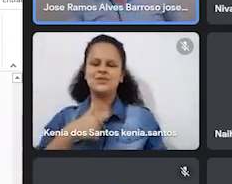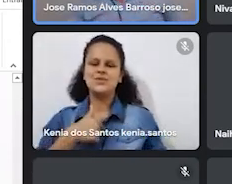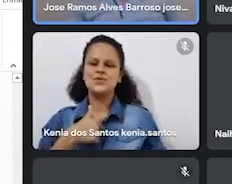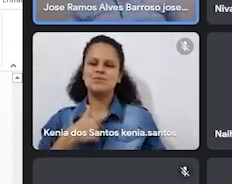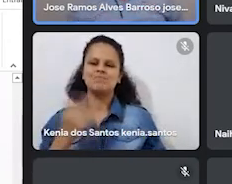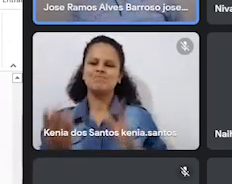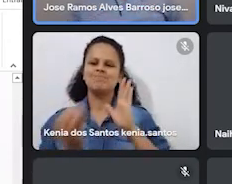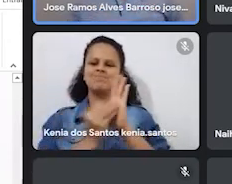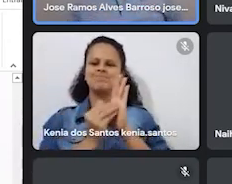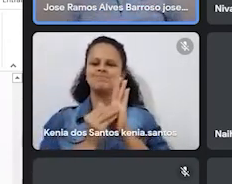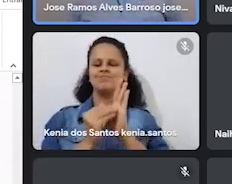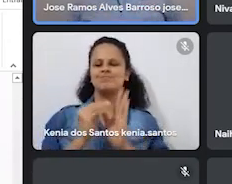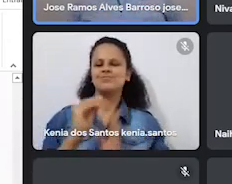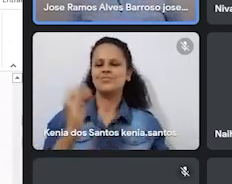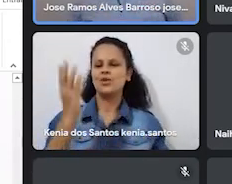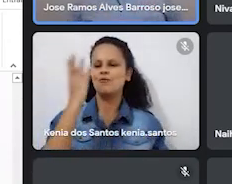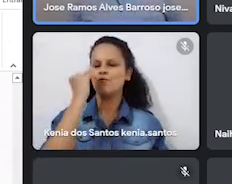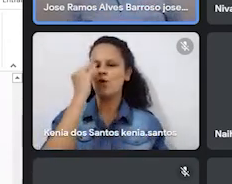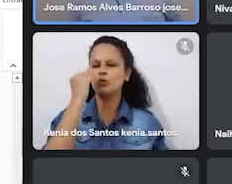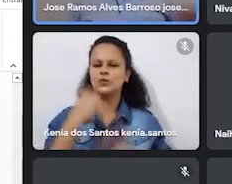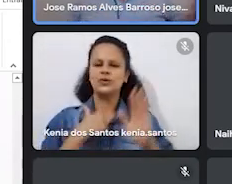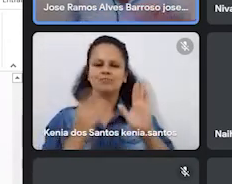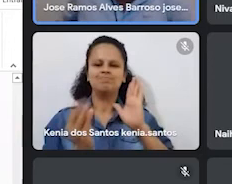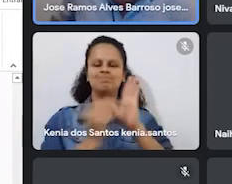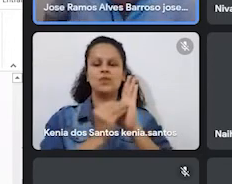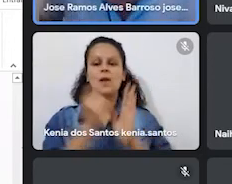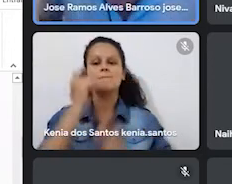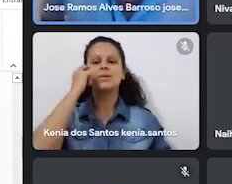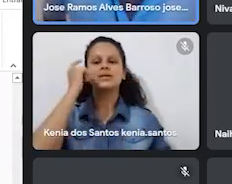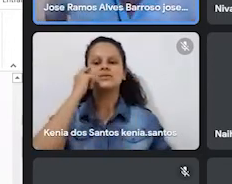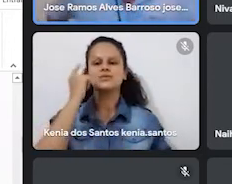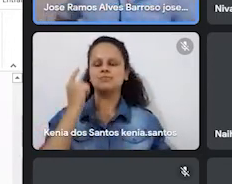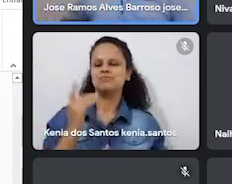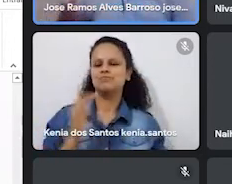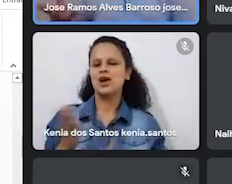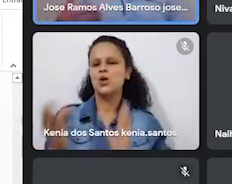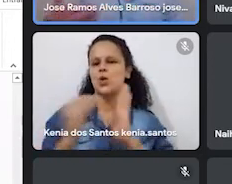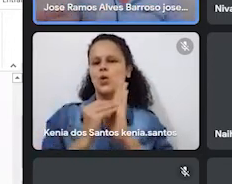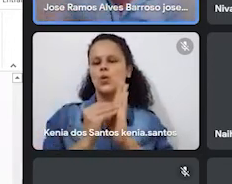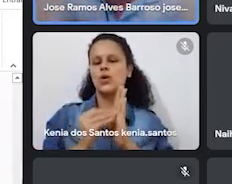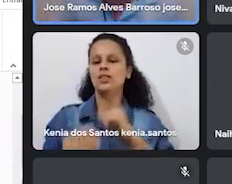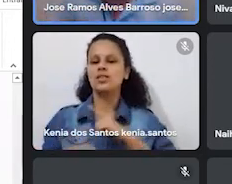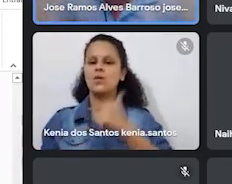tinha colocado umas fotos aqui na outra apresentação, só que eu tinha outra